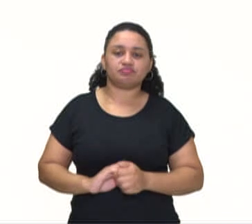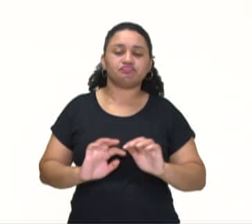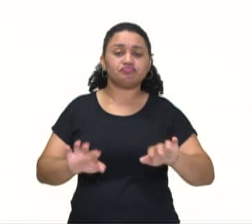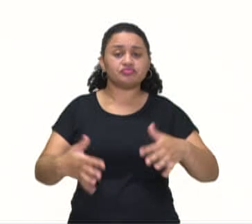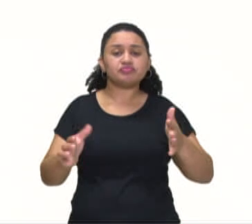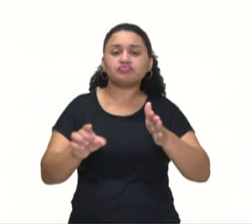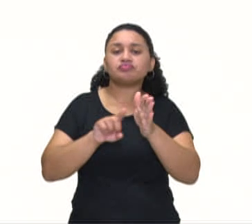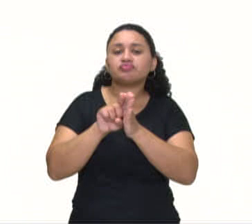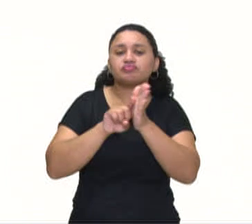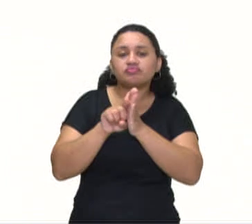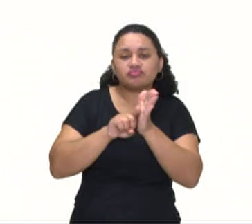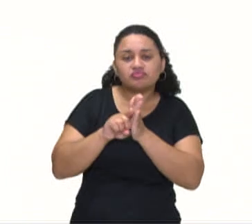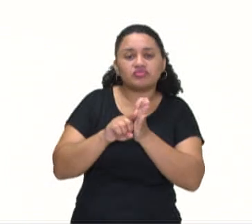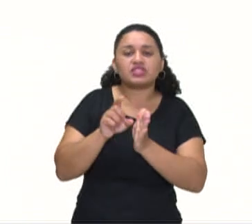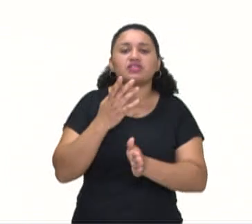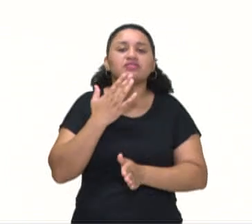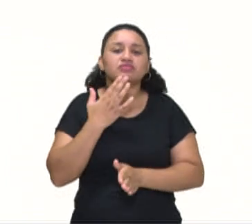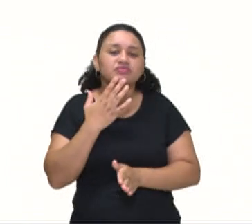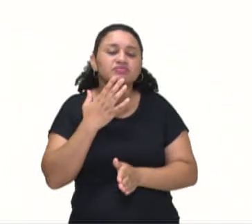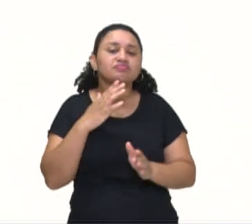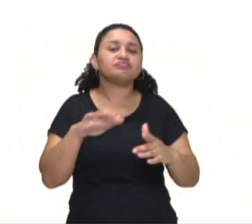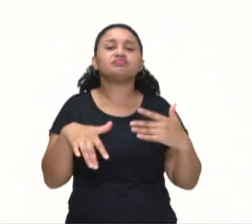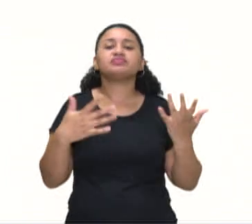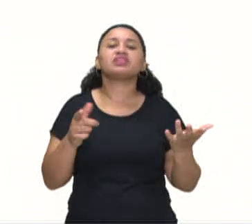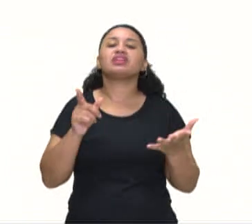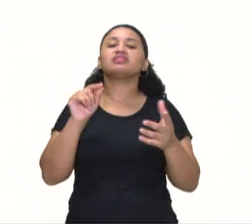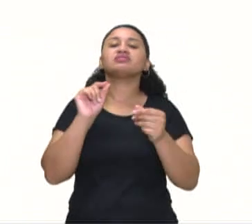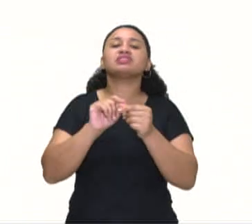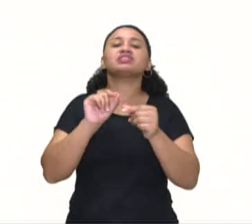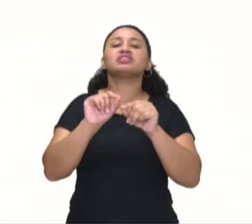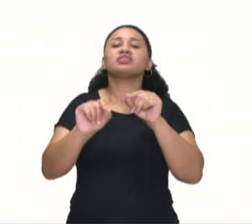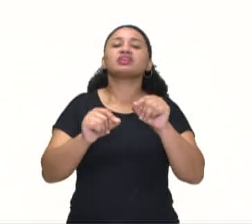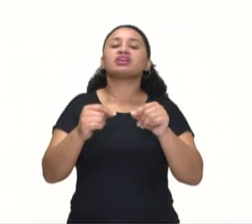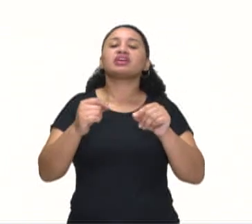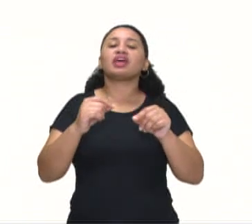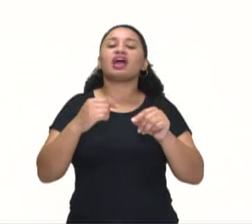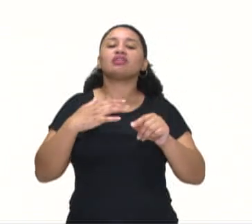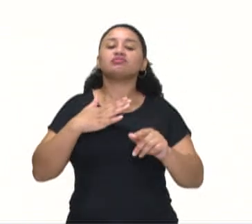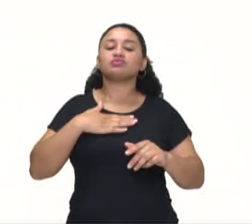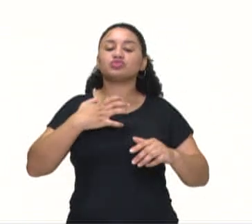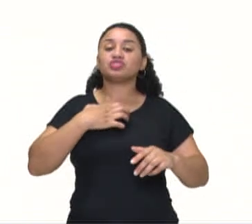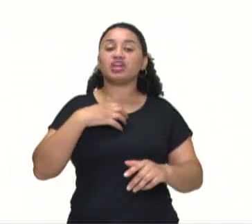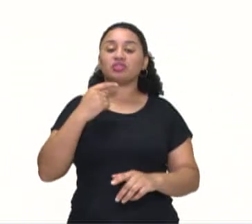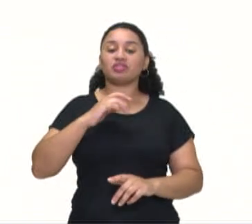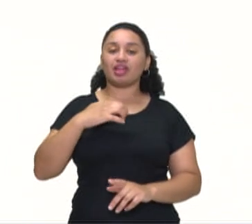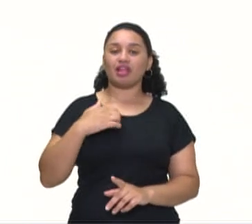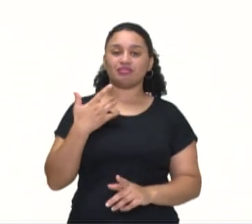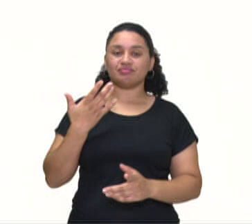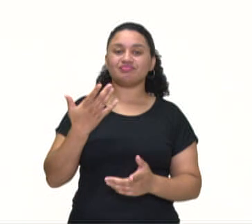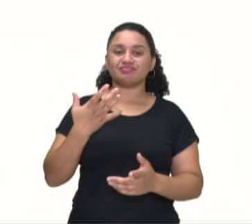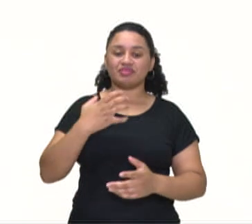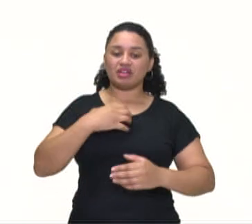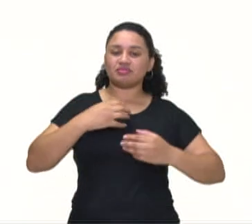estudo das cores, ele trazia ali a sua personalidade nas pinturas.